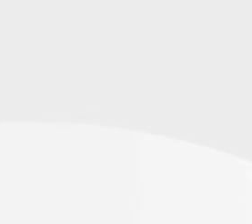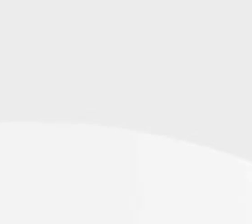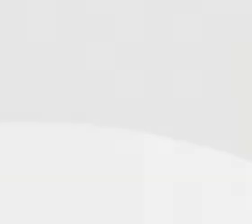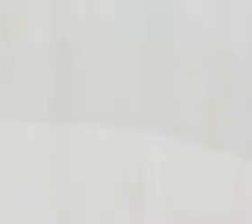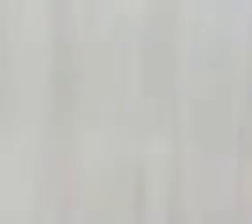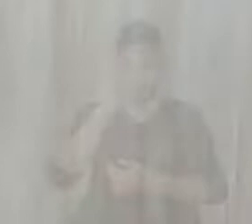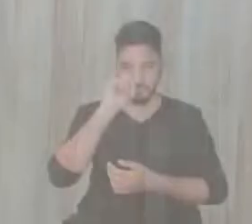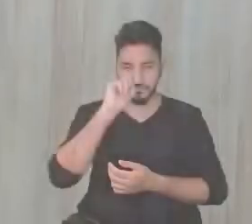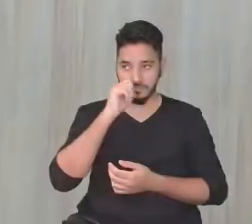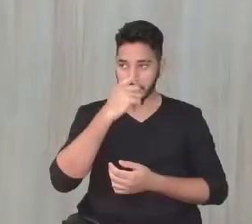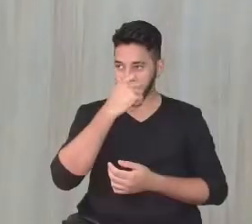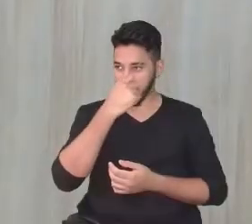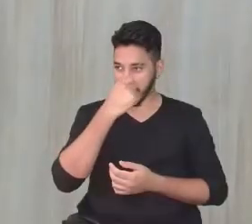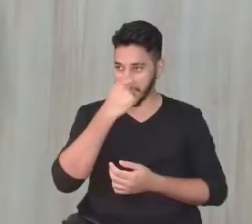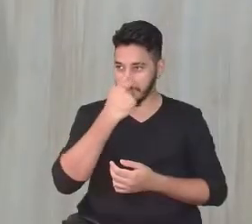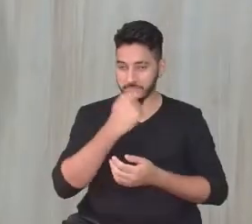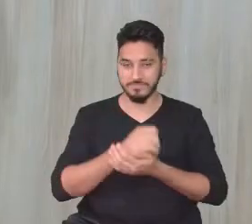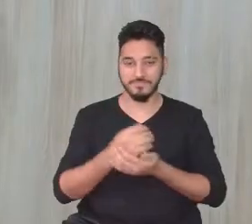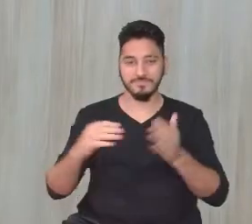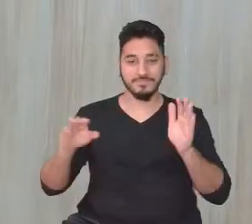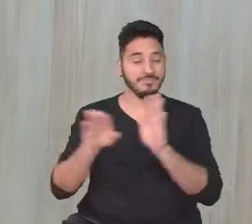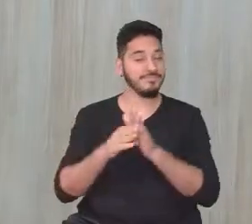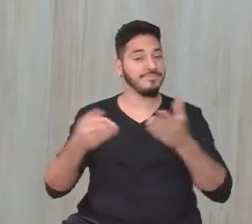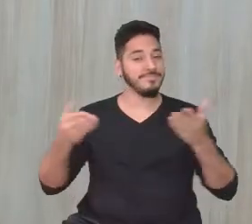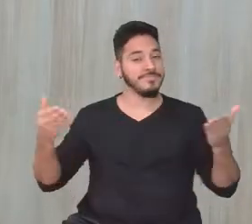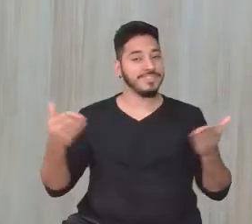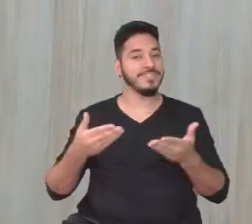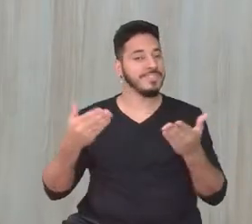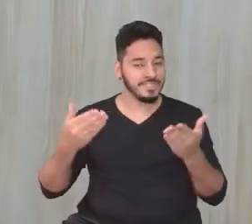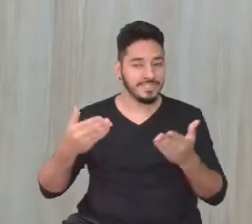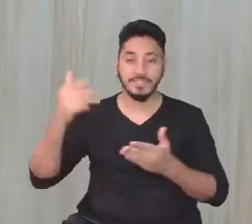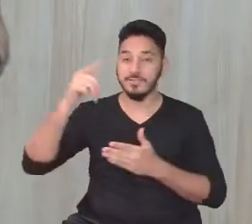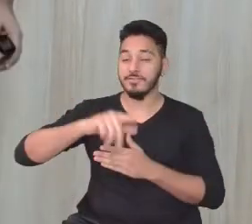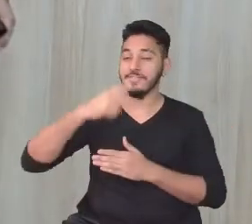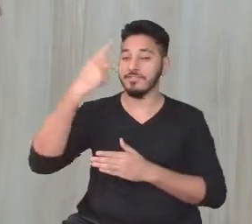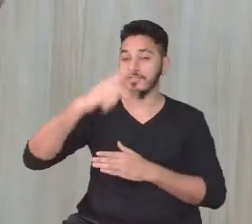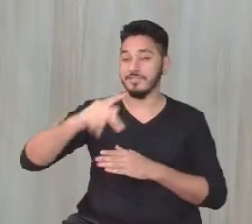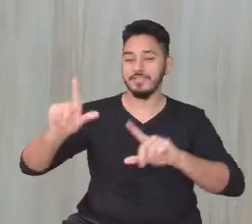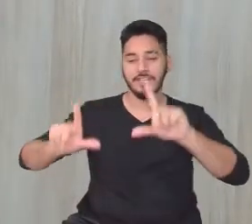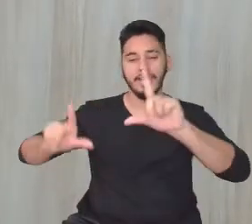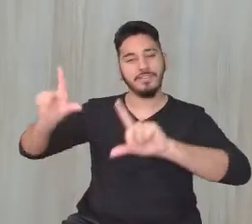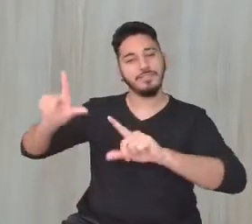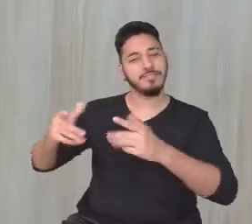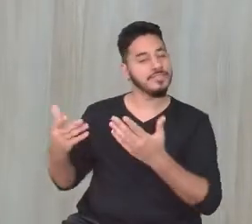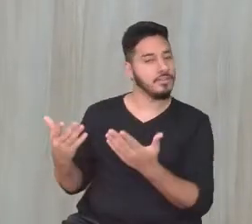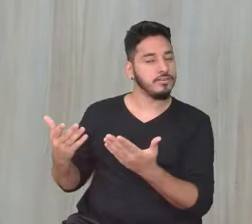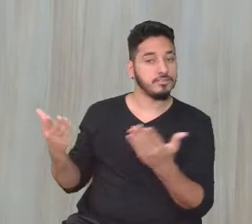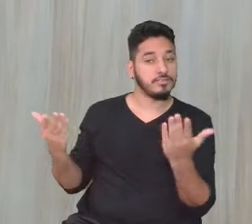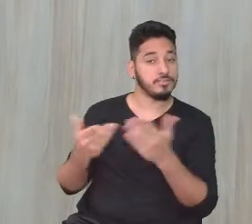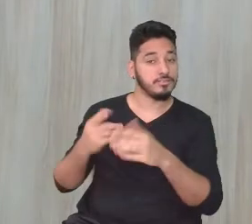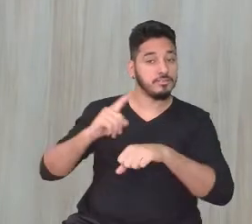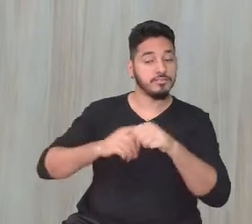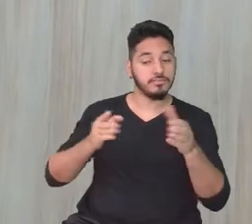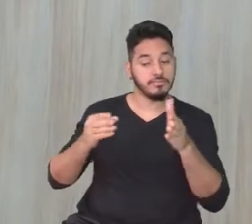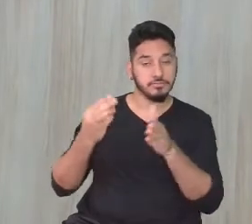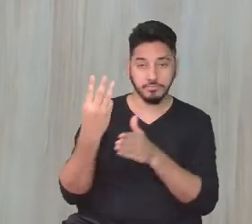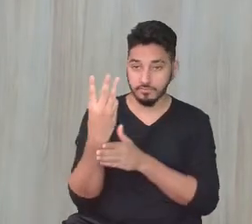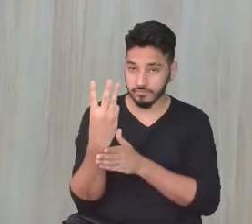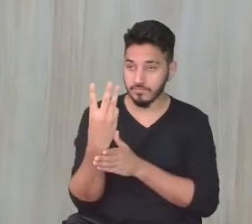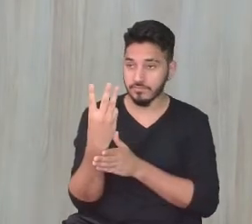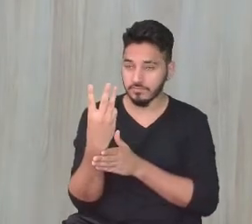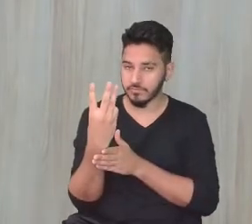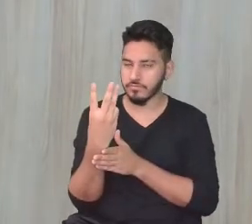É mas esse mistério chegando aqui mais uma vez na sua tela agora é o módulo 3